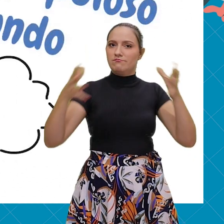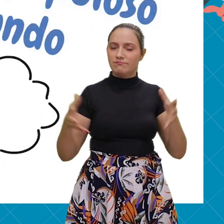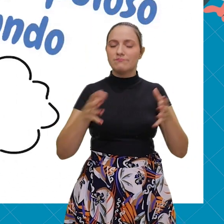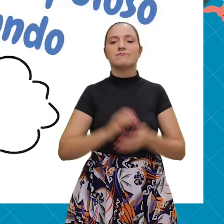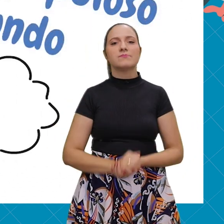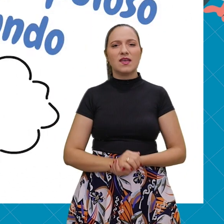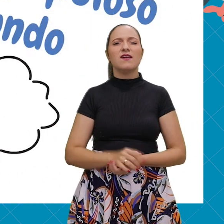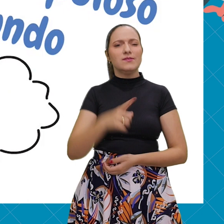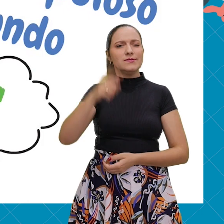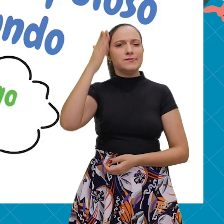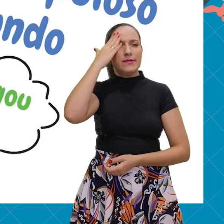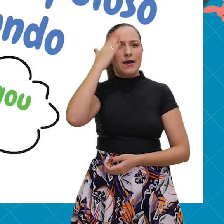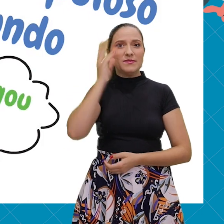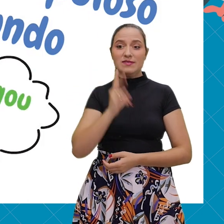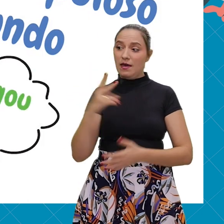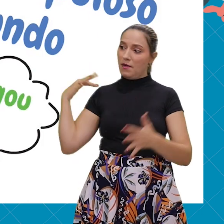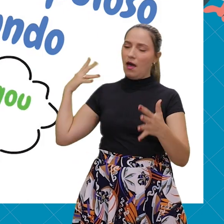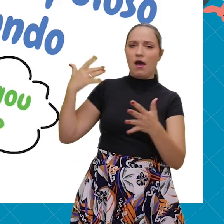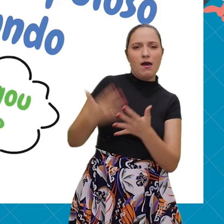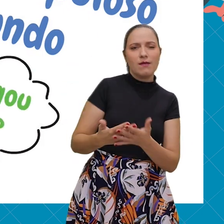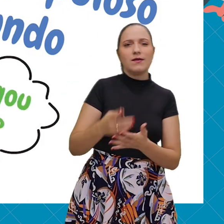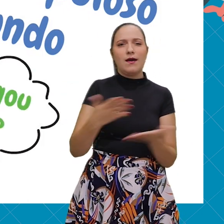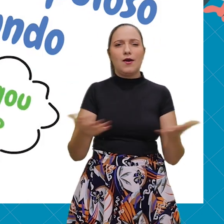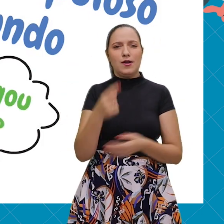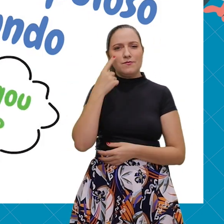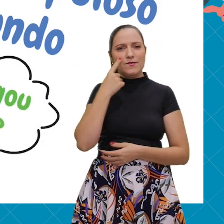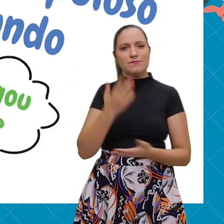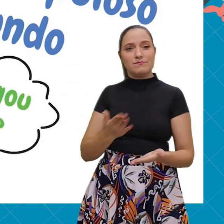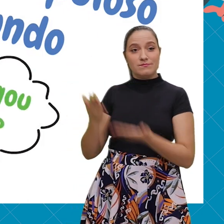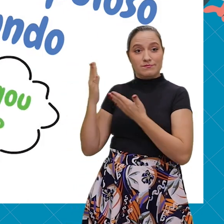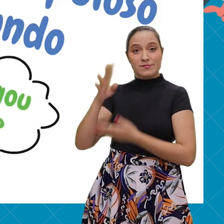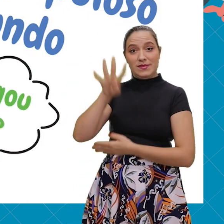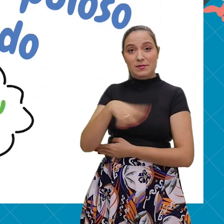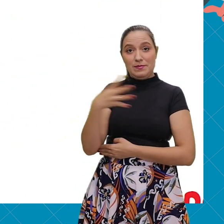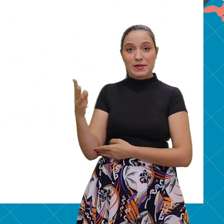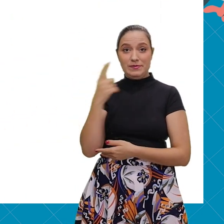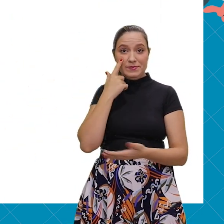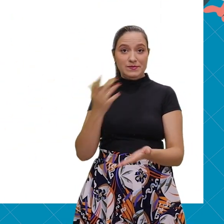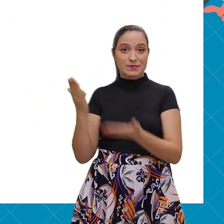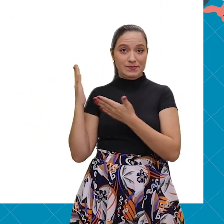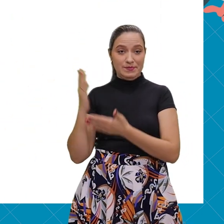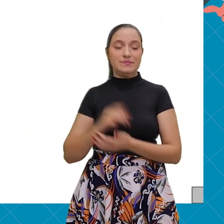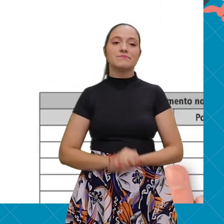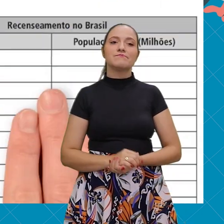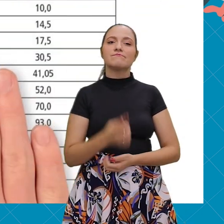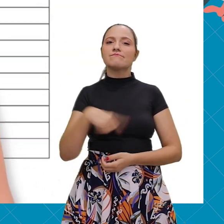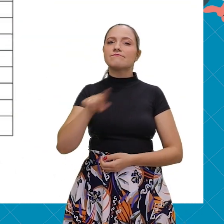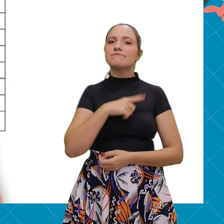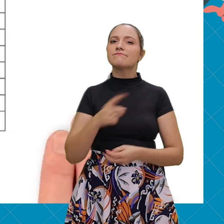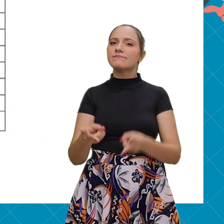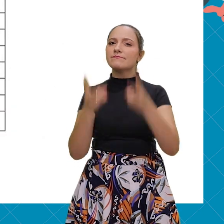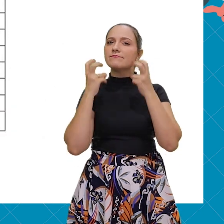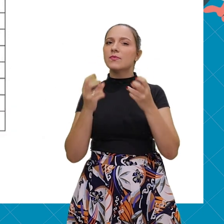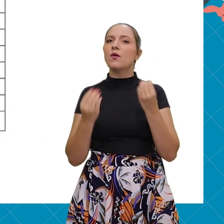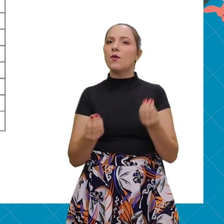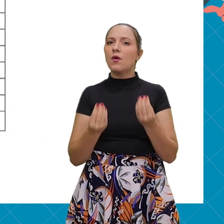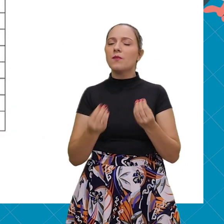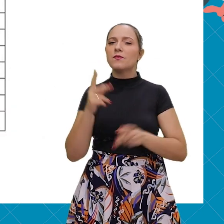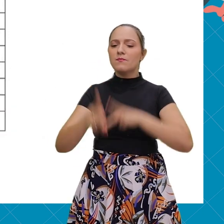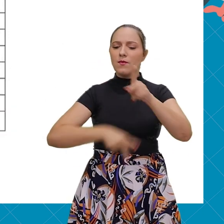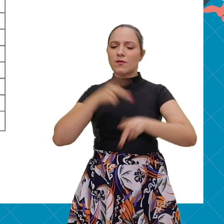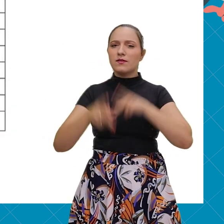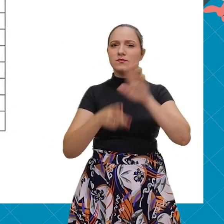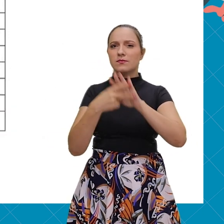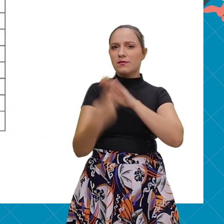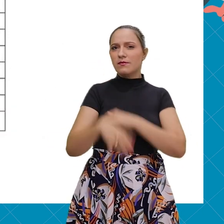tão expressivo assim. Para você entender melhor isso, observe esta tabela que eu estou deixando na tela. Como você pode perceber, a população